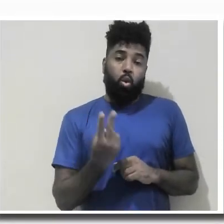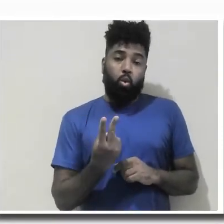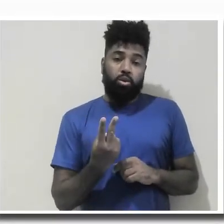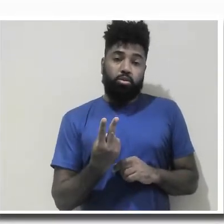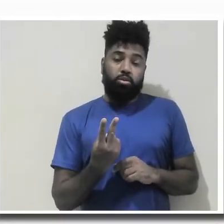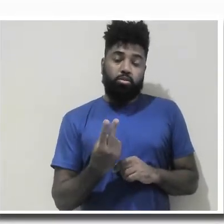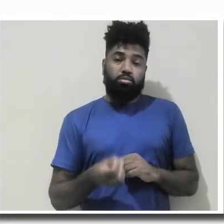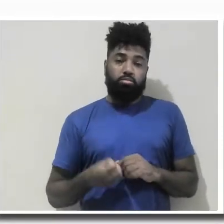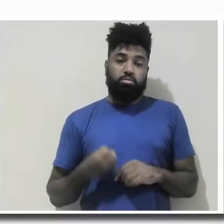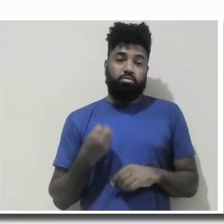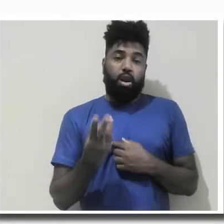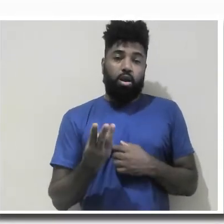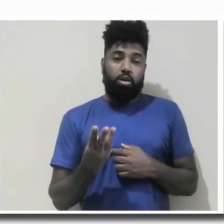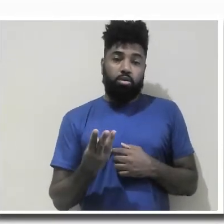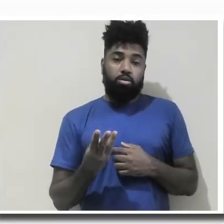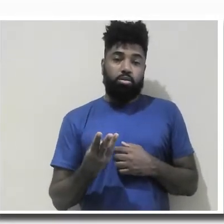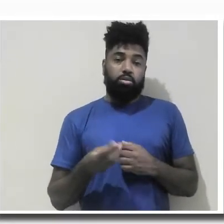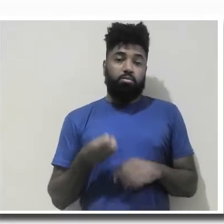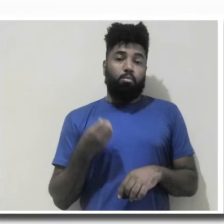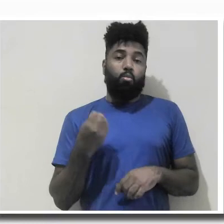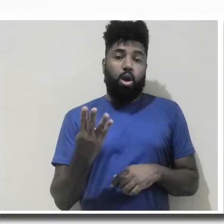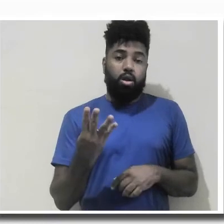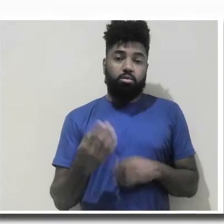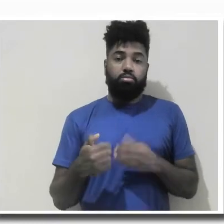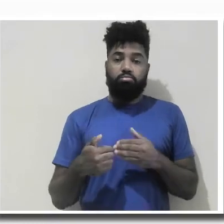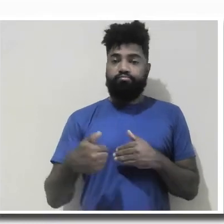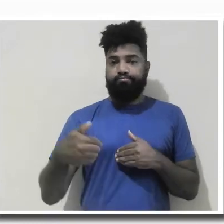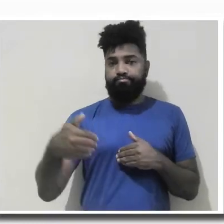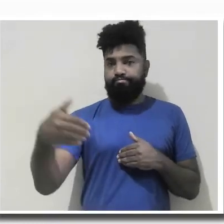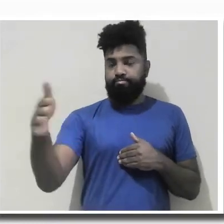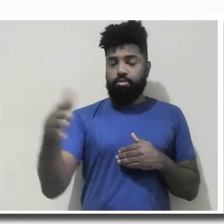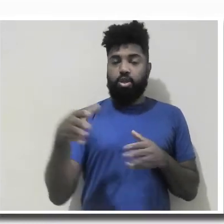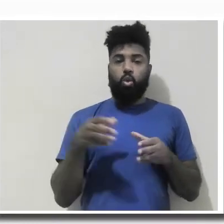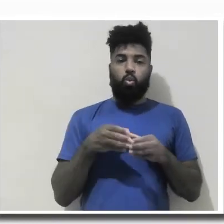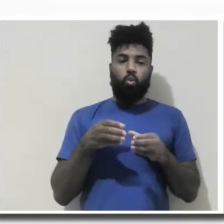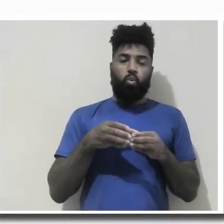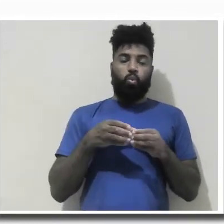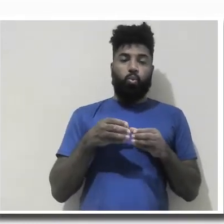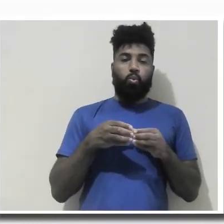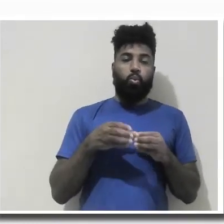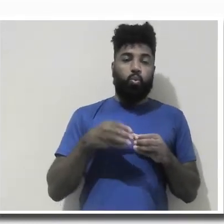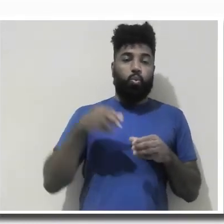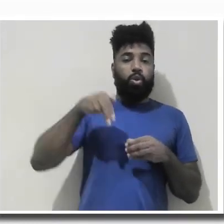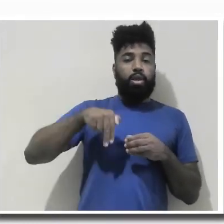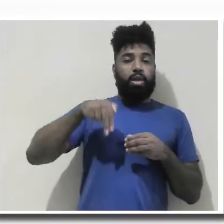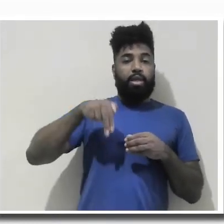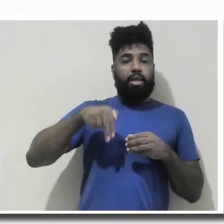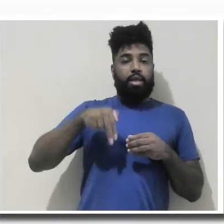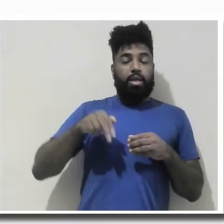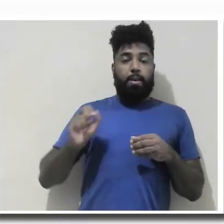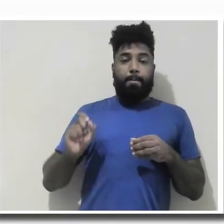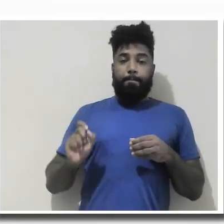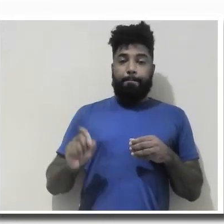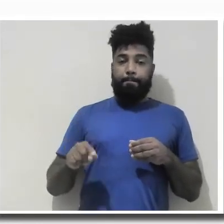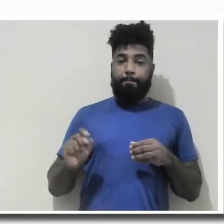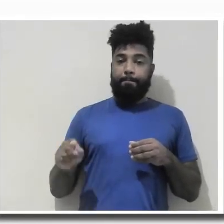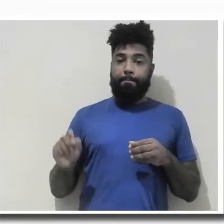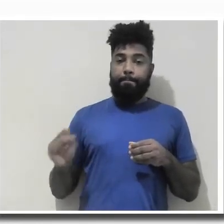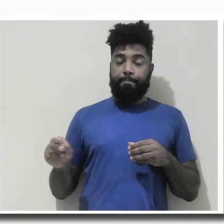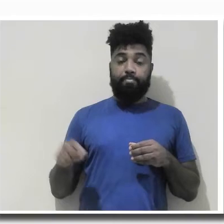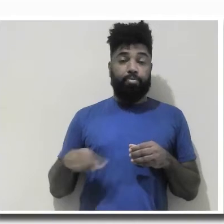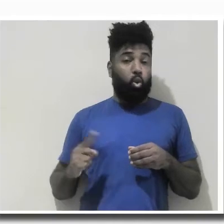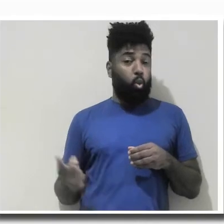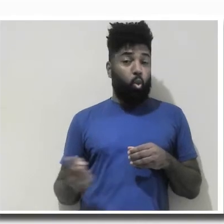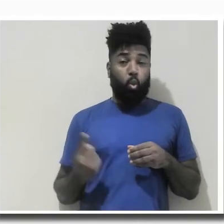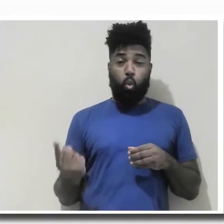assim sucessivamente. O conjunto dos números naturais, por conta desses 3 pontos aqui,